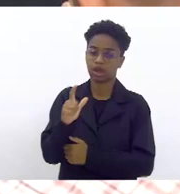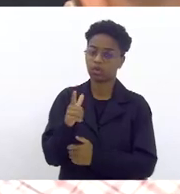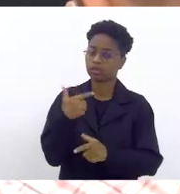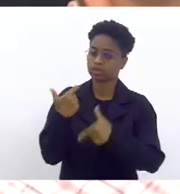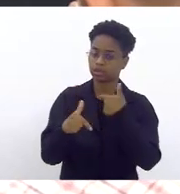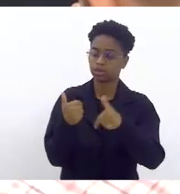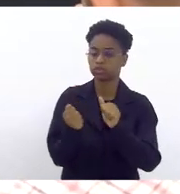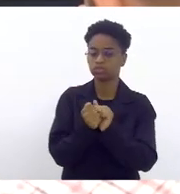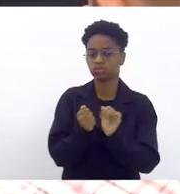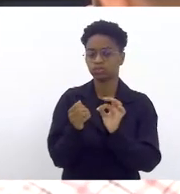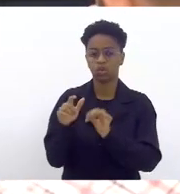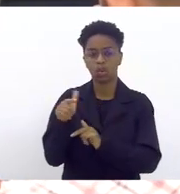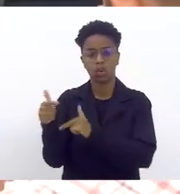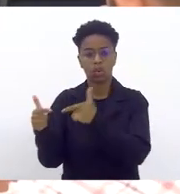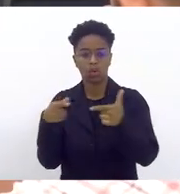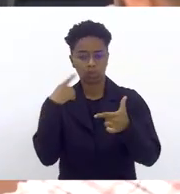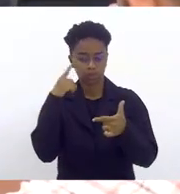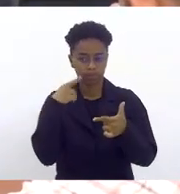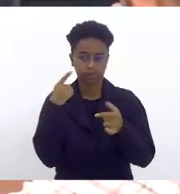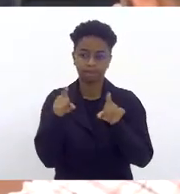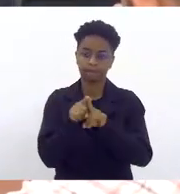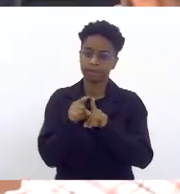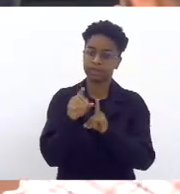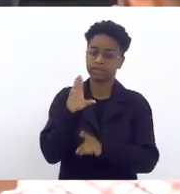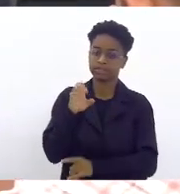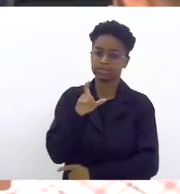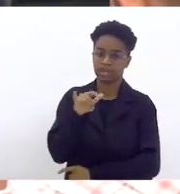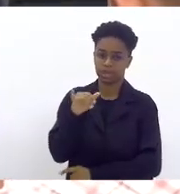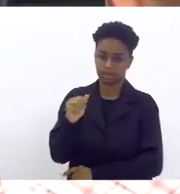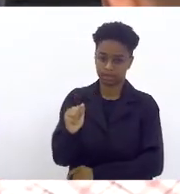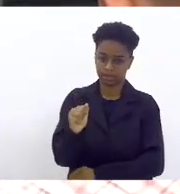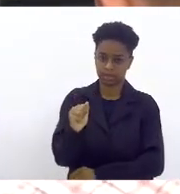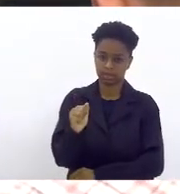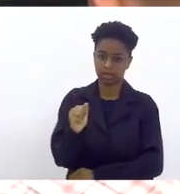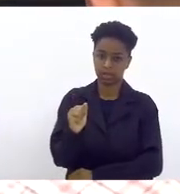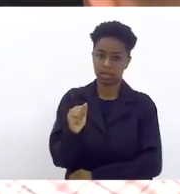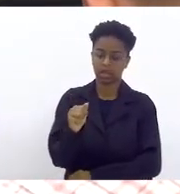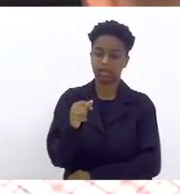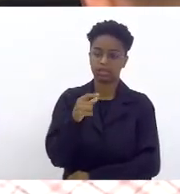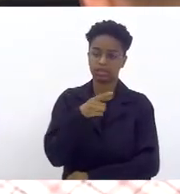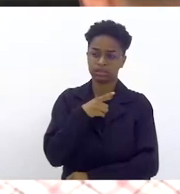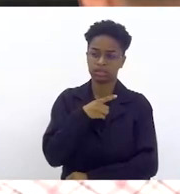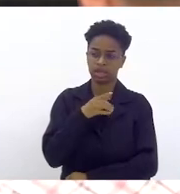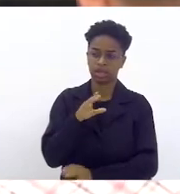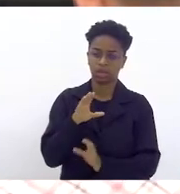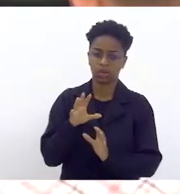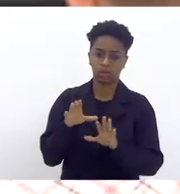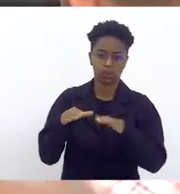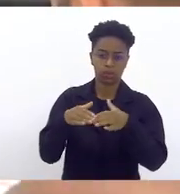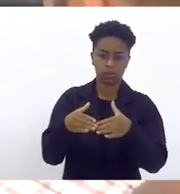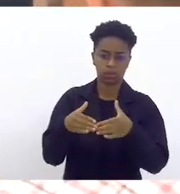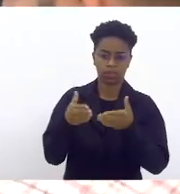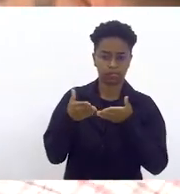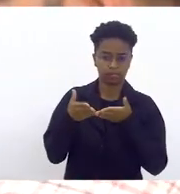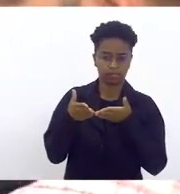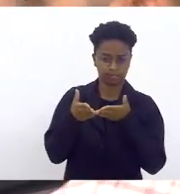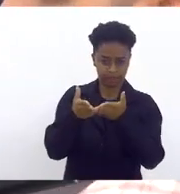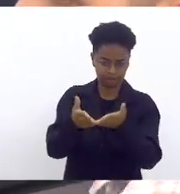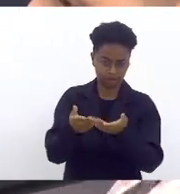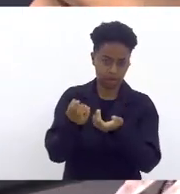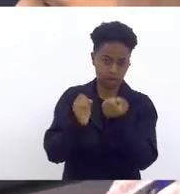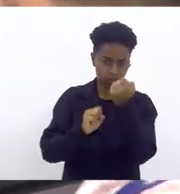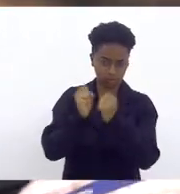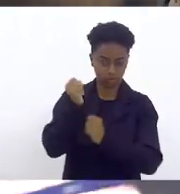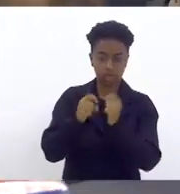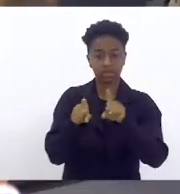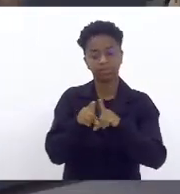os deputados né a deputada Célia antes da comissão lá da do esta naval né ao dia e dizer